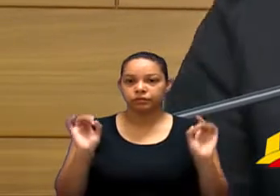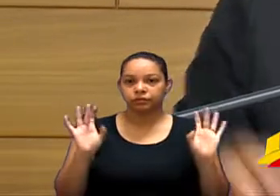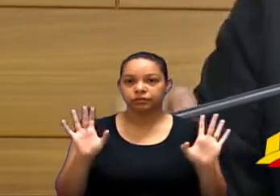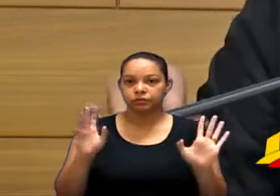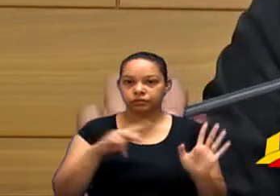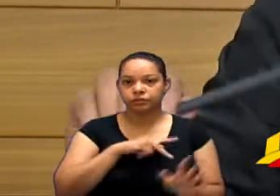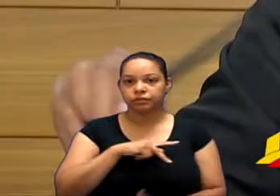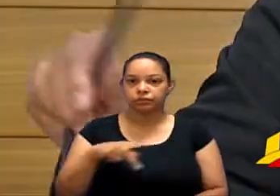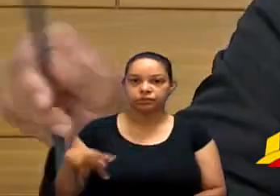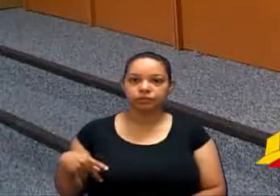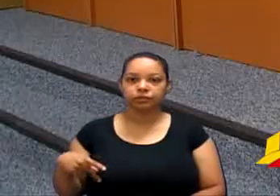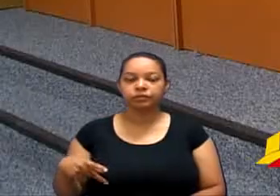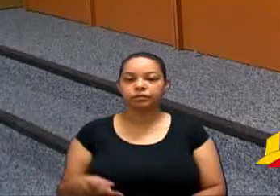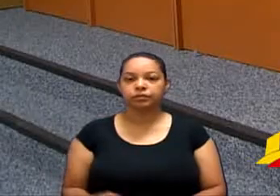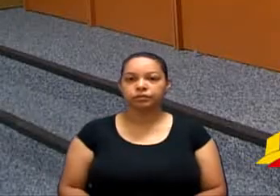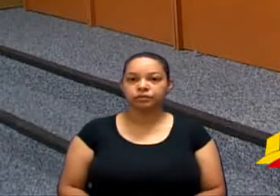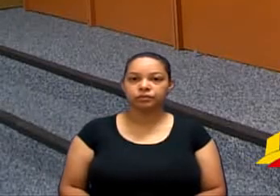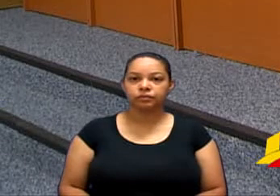presidente